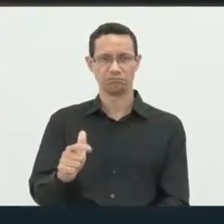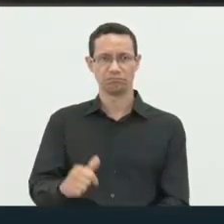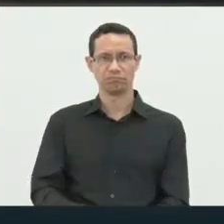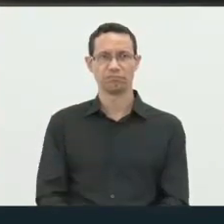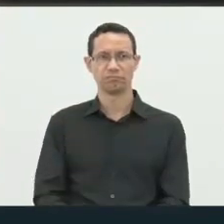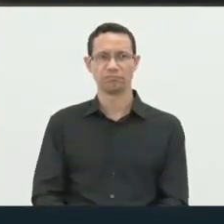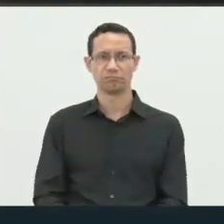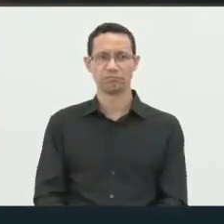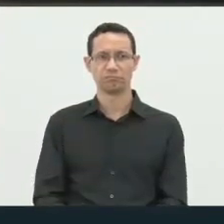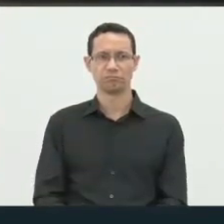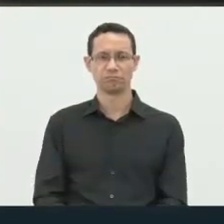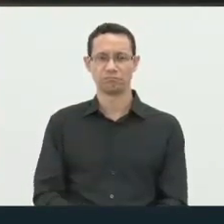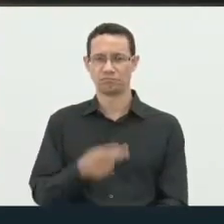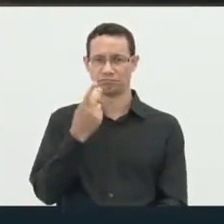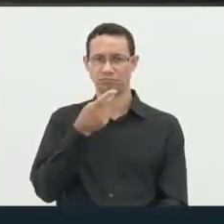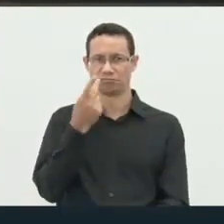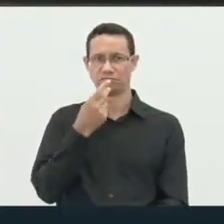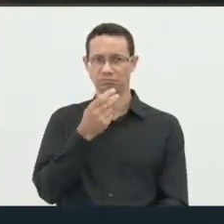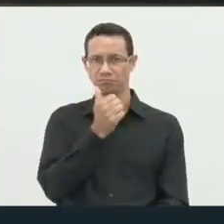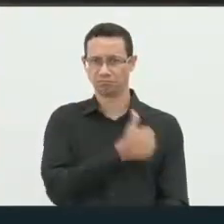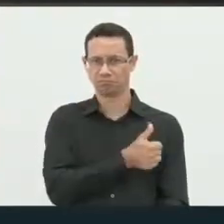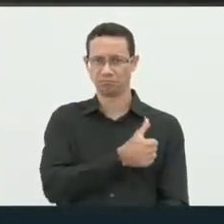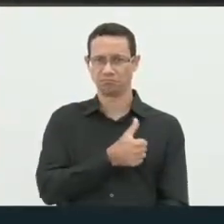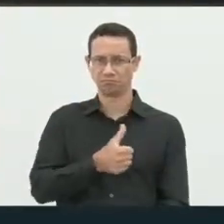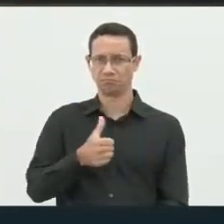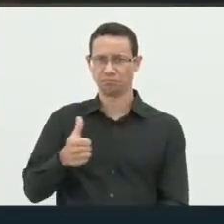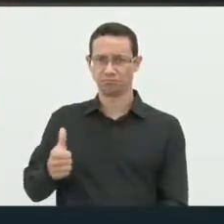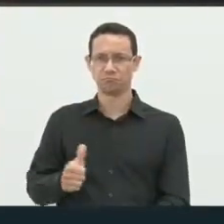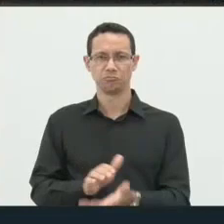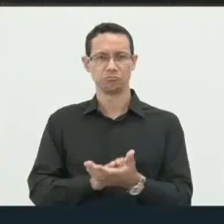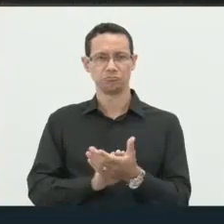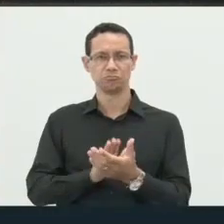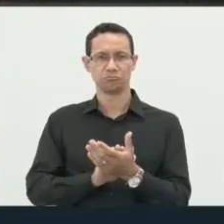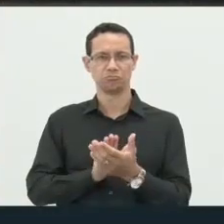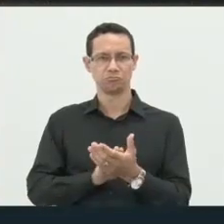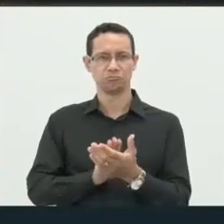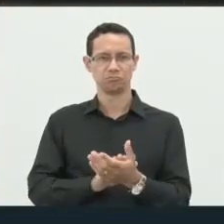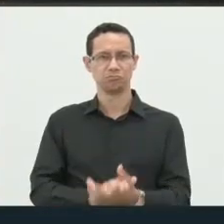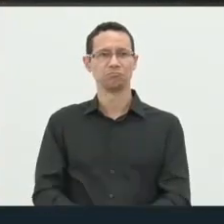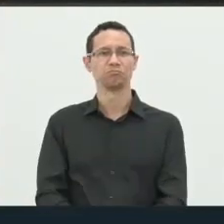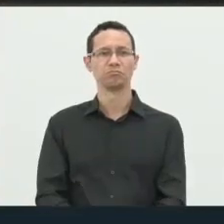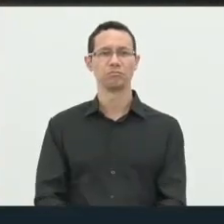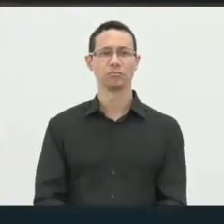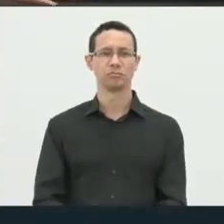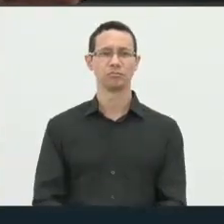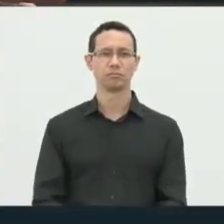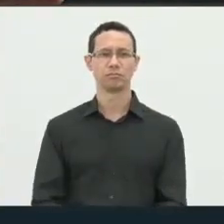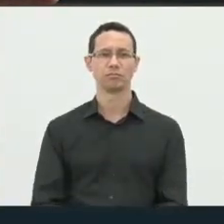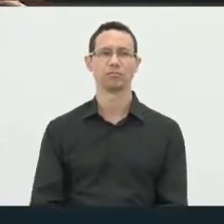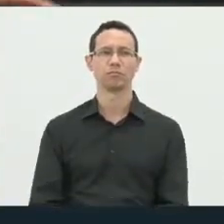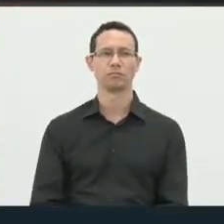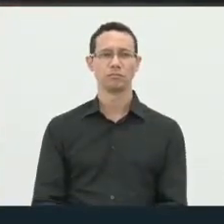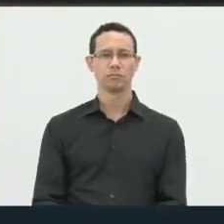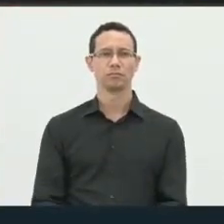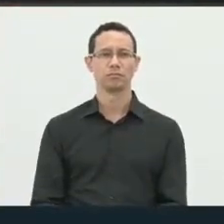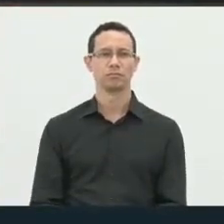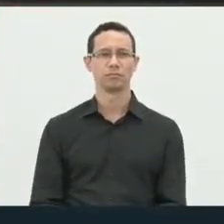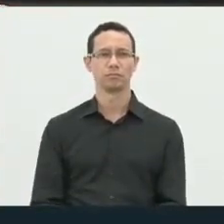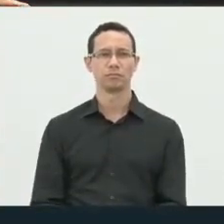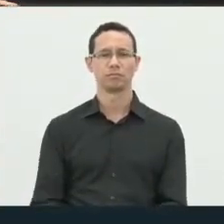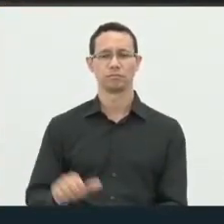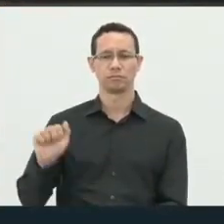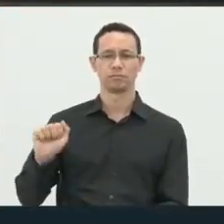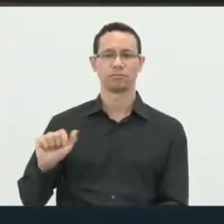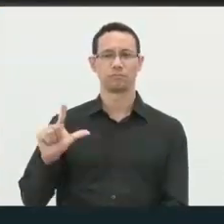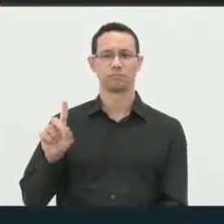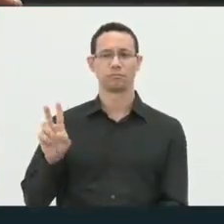você falou que tá tudo funcionando bem Tá tudo bem parabéns tá lá do lado do Alvorada